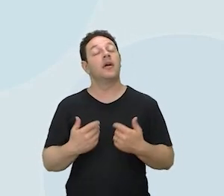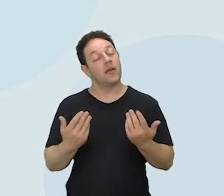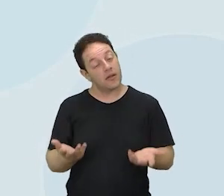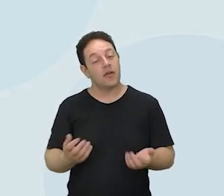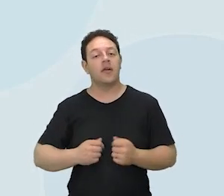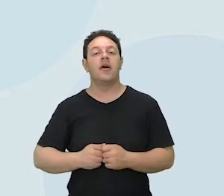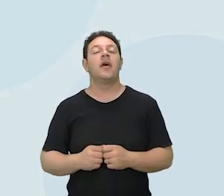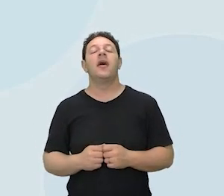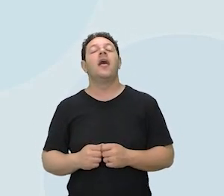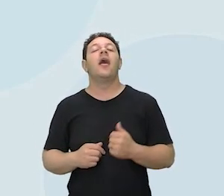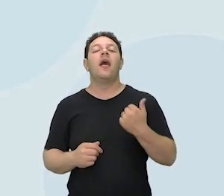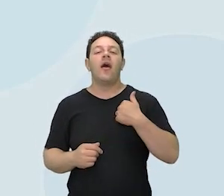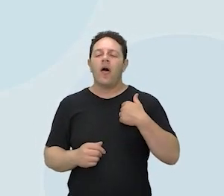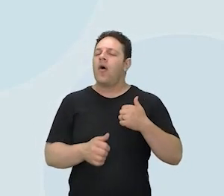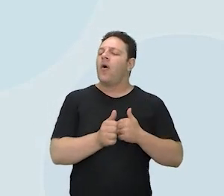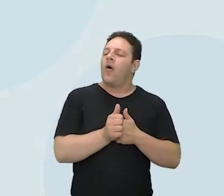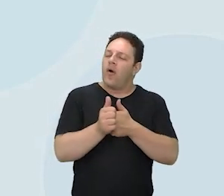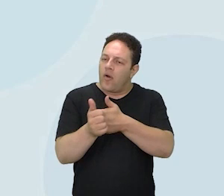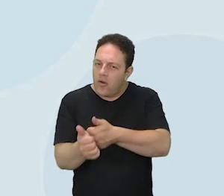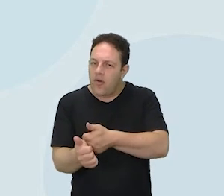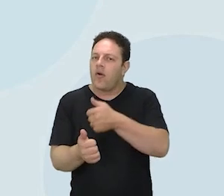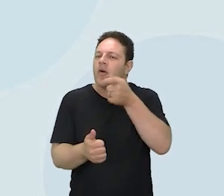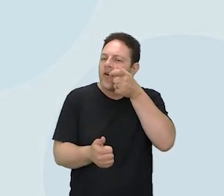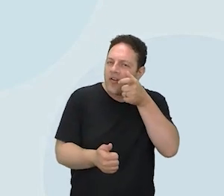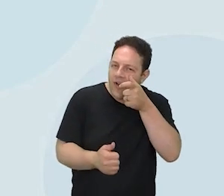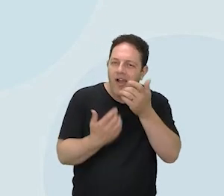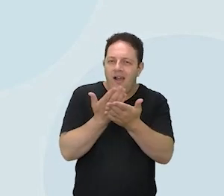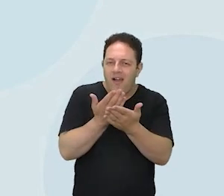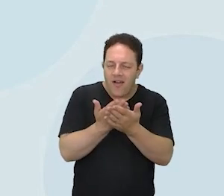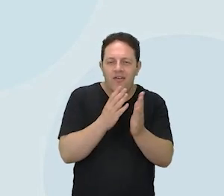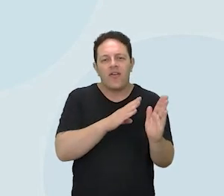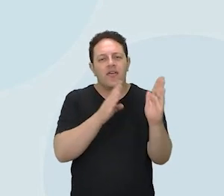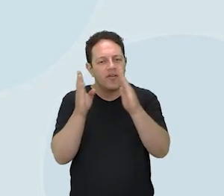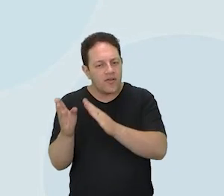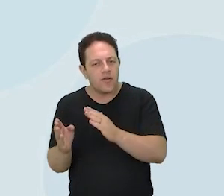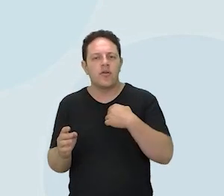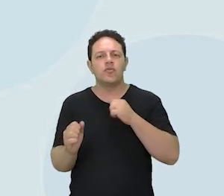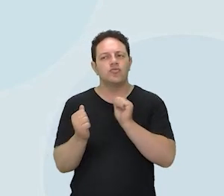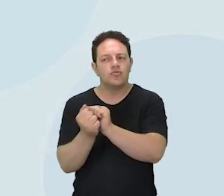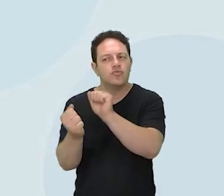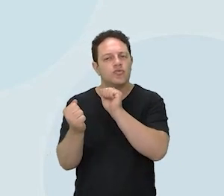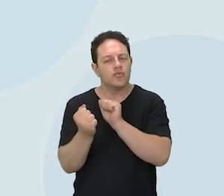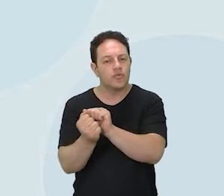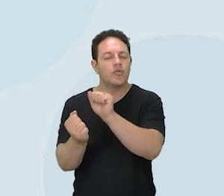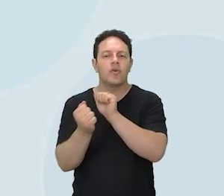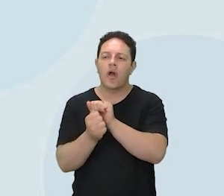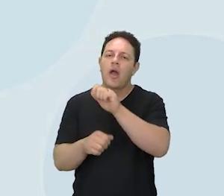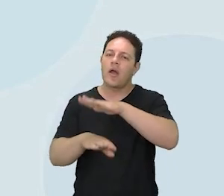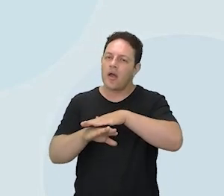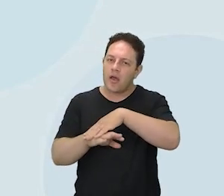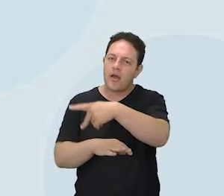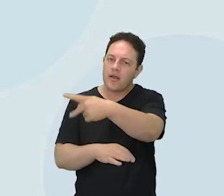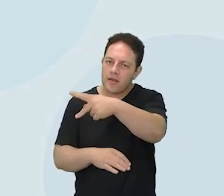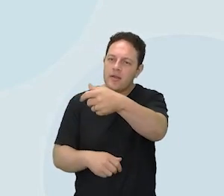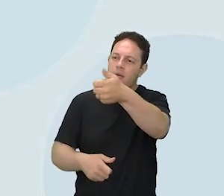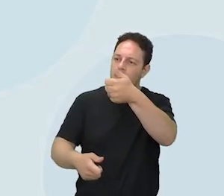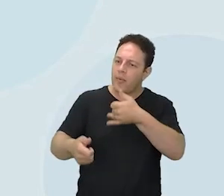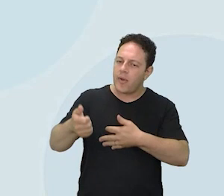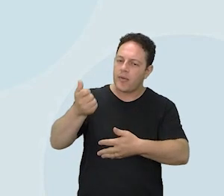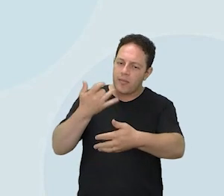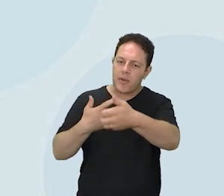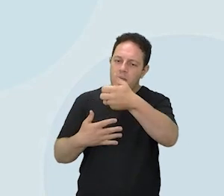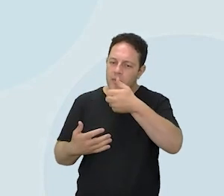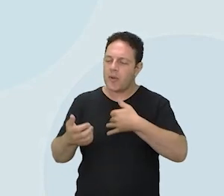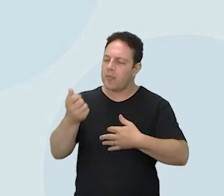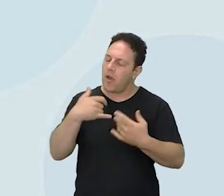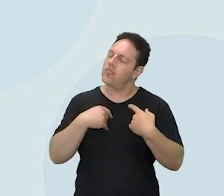Então, o que eu acompanhei, assistindo às aulas, acompanhando eles, os relatos que eles traziam a